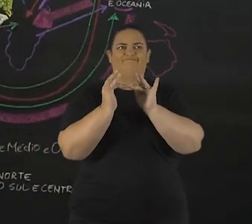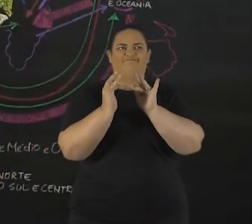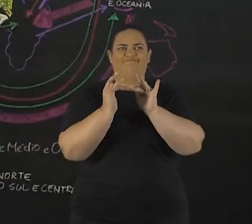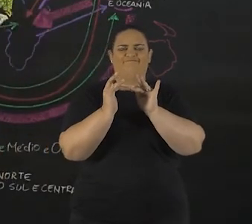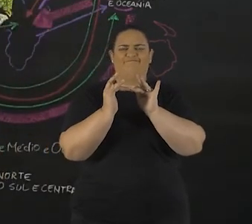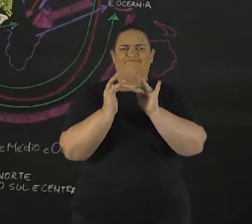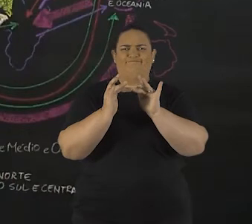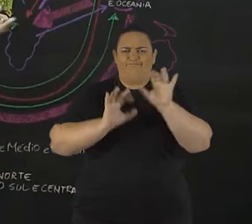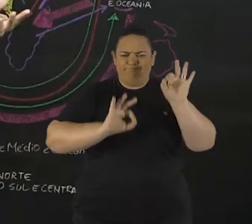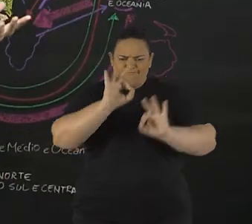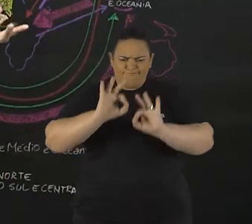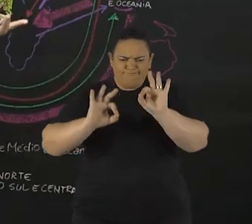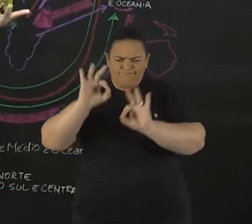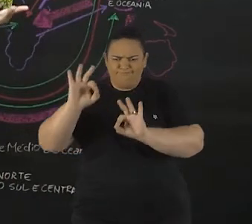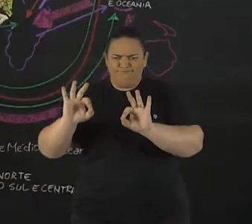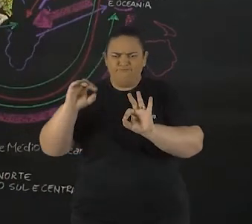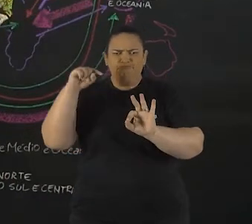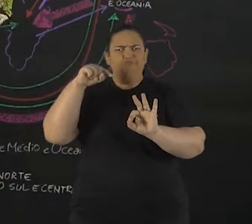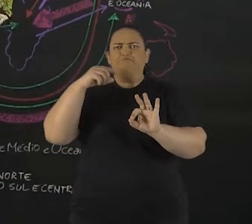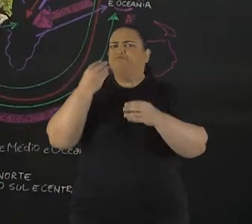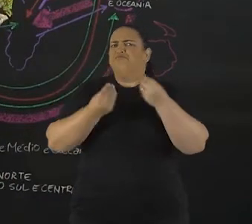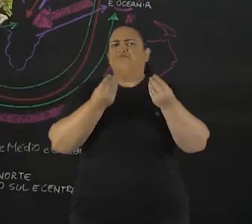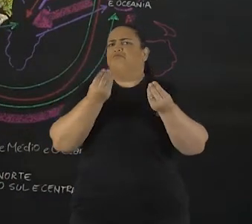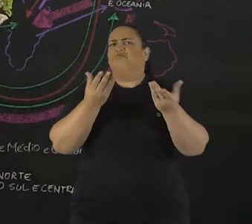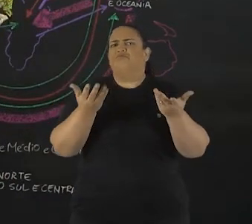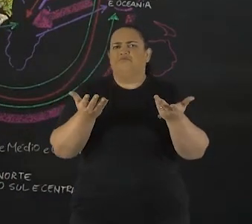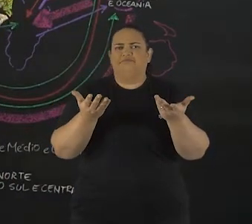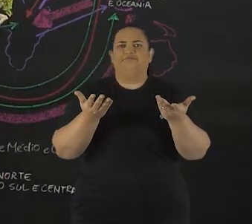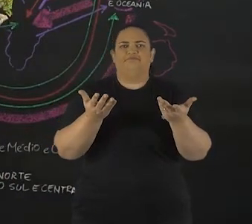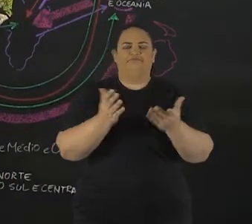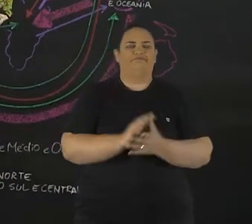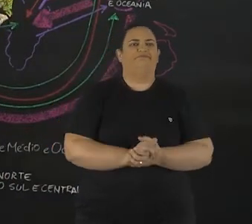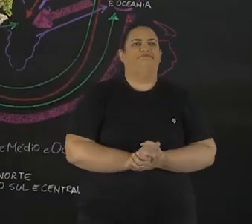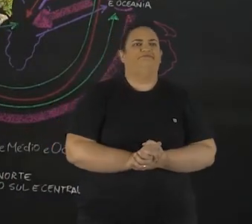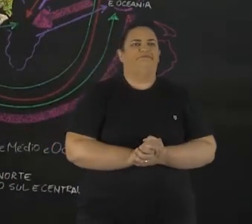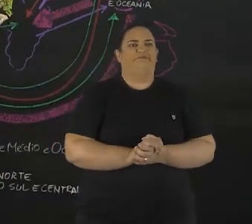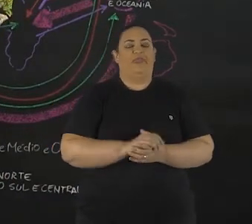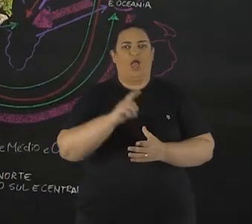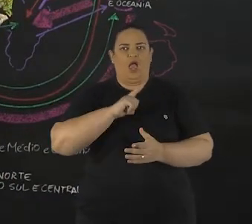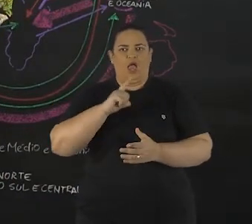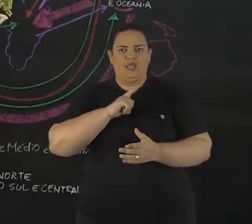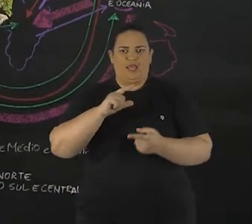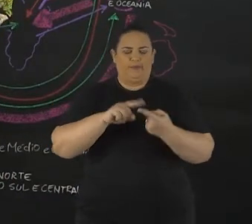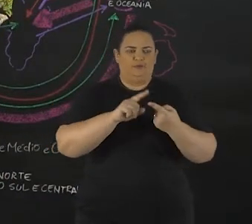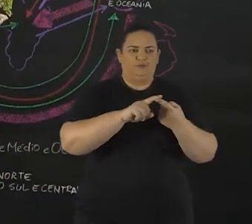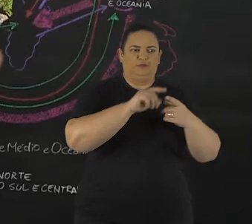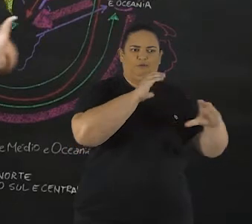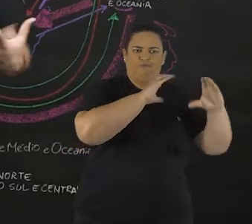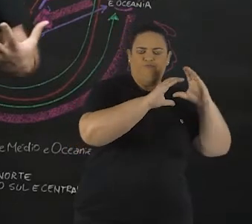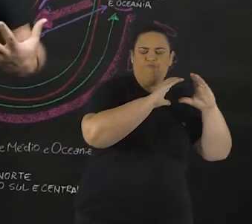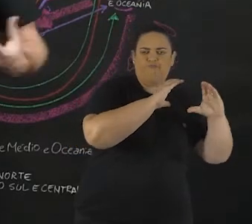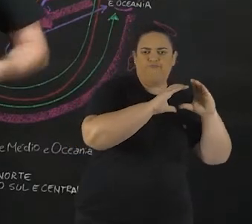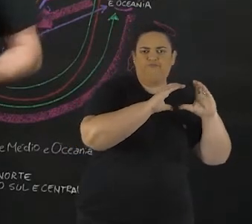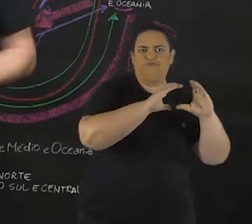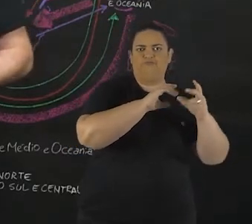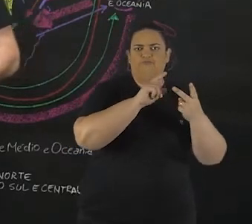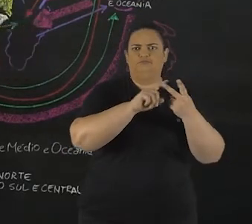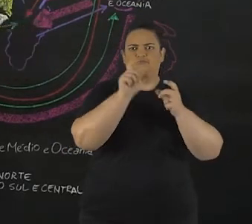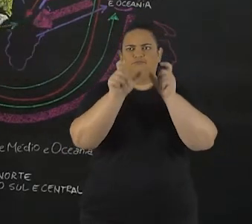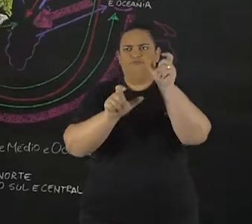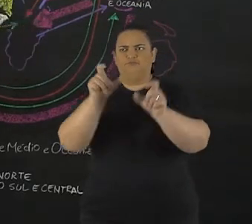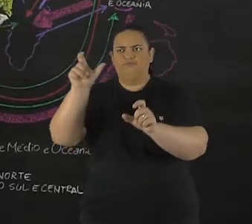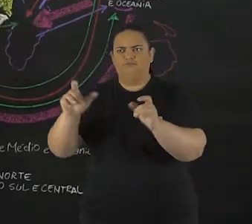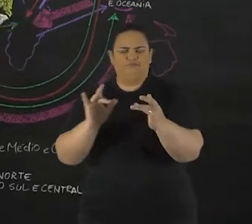organizações, como será que está organizado esses fluxos? Pois nós temos aí fluxos de comunicação, fluxos